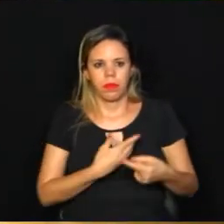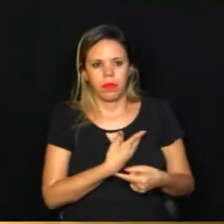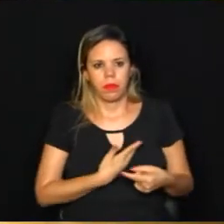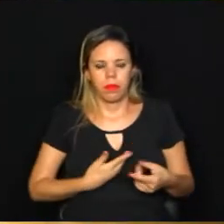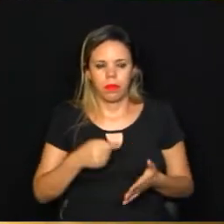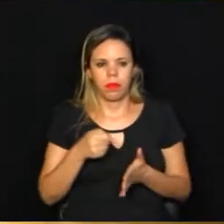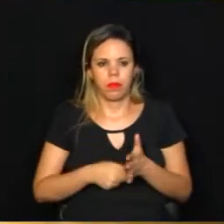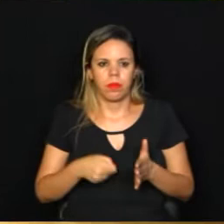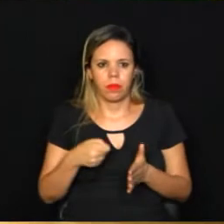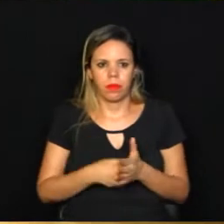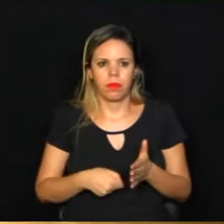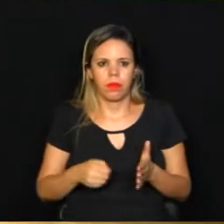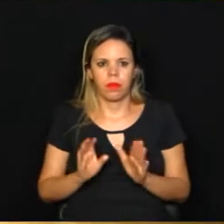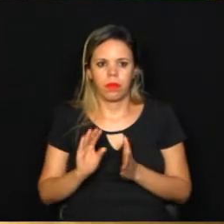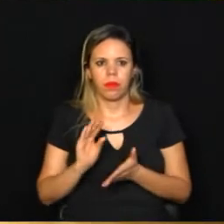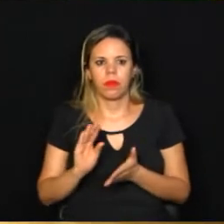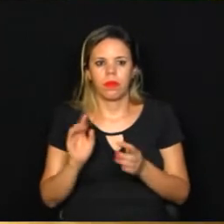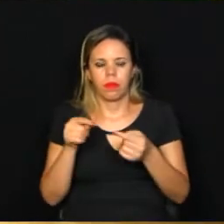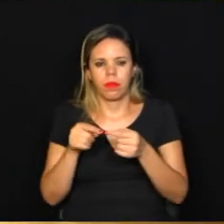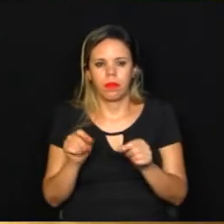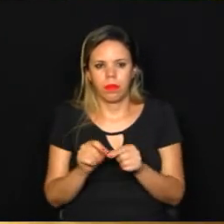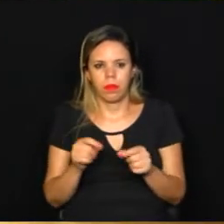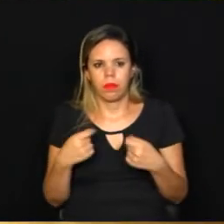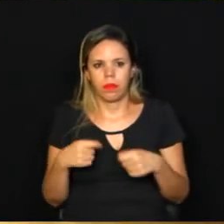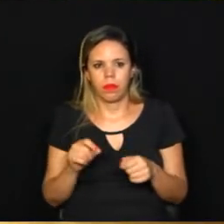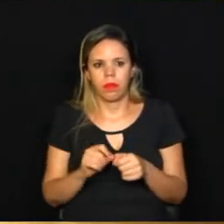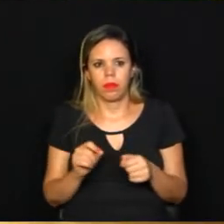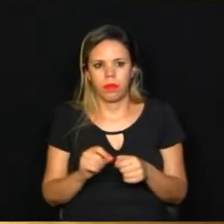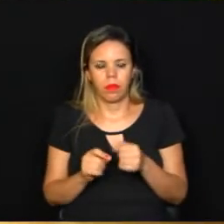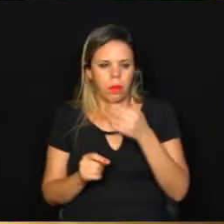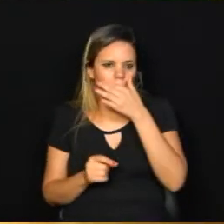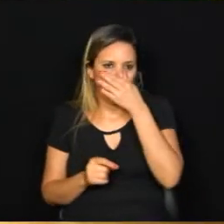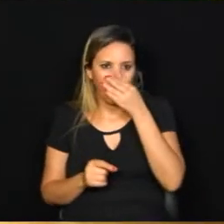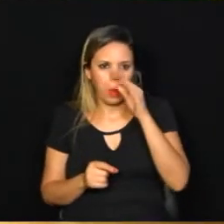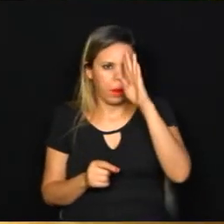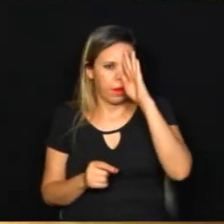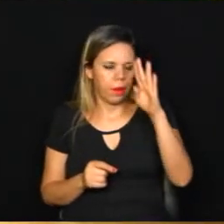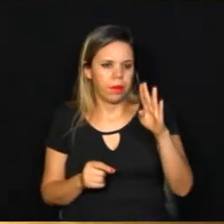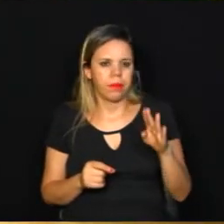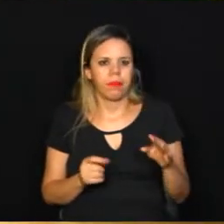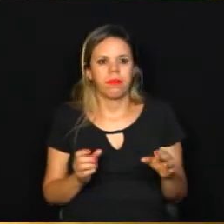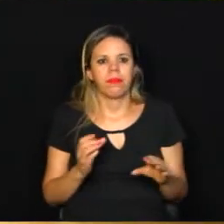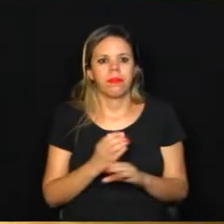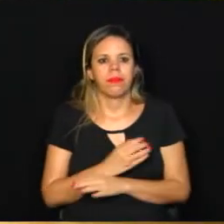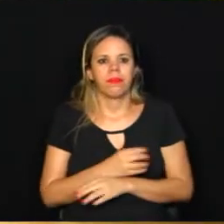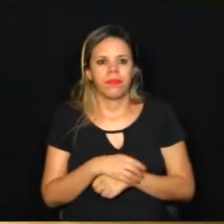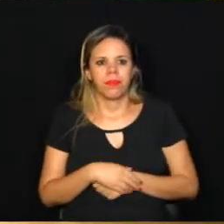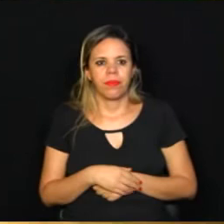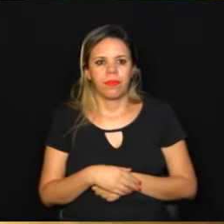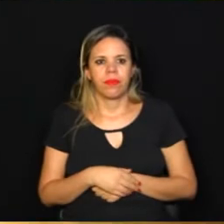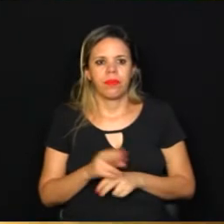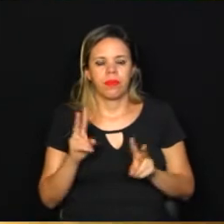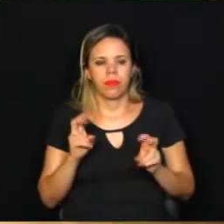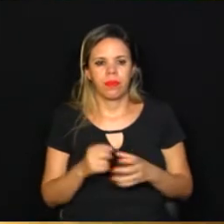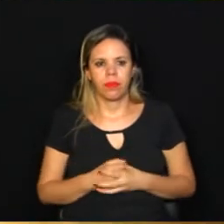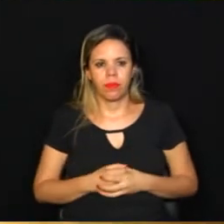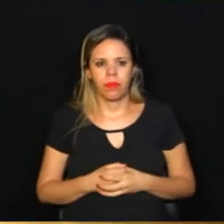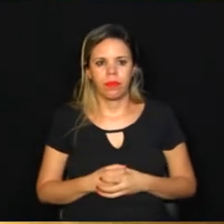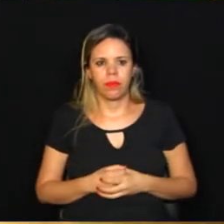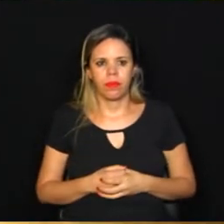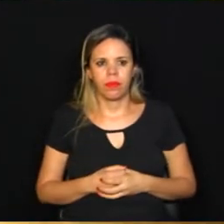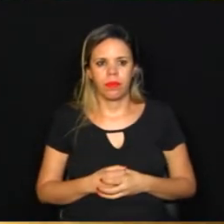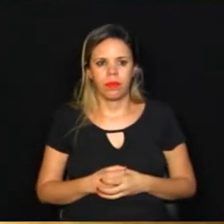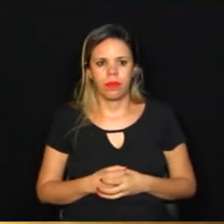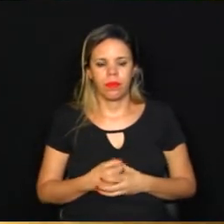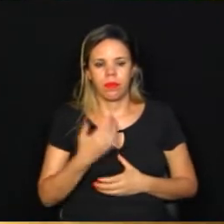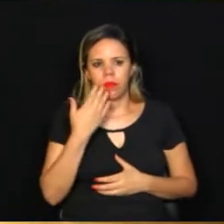a destinação privilegiada devem ser como prioridade absoluta para as questões que dizem respeito